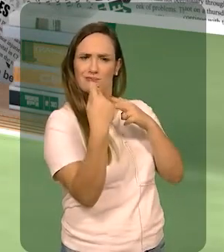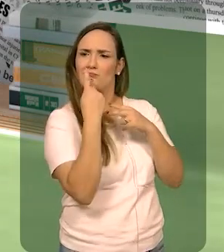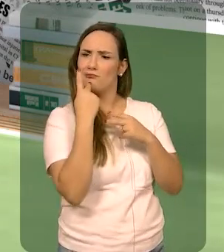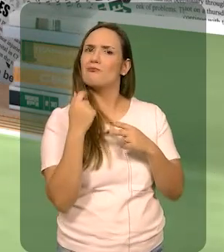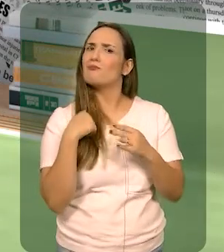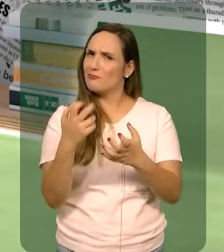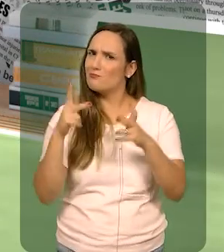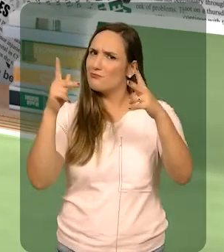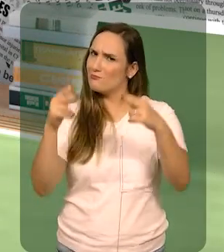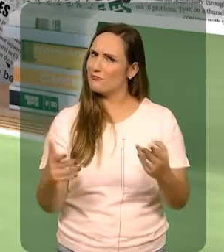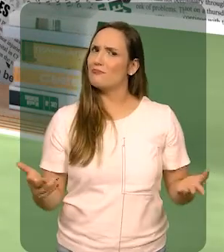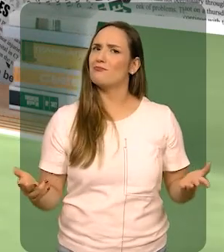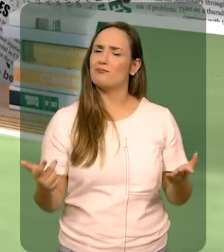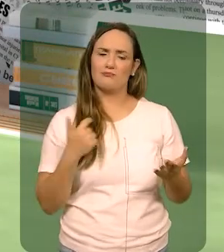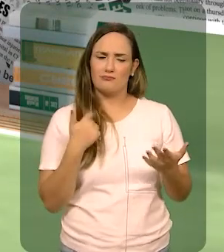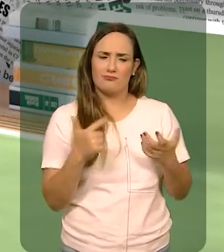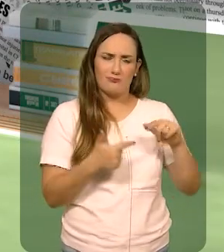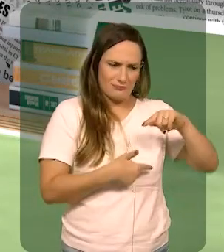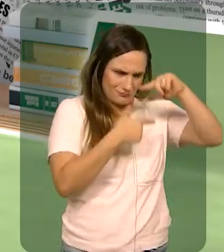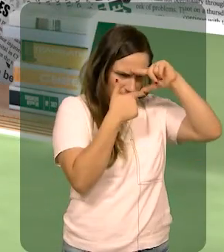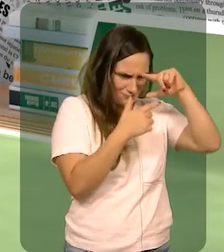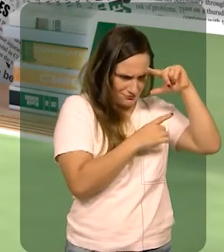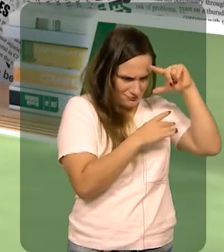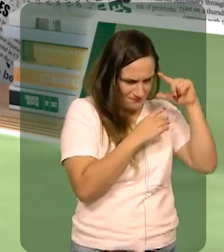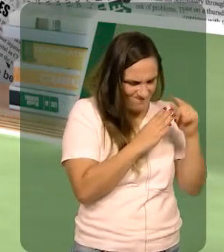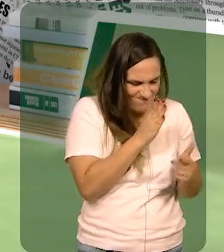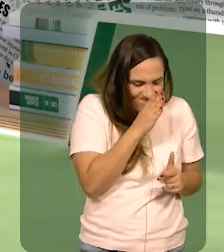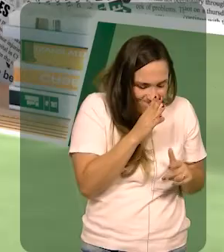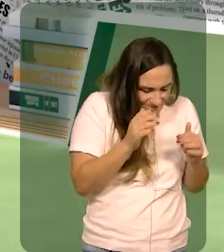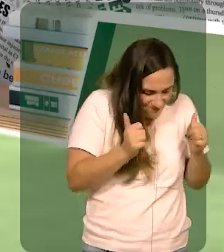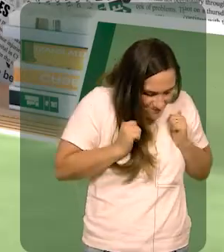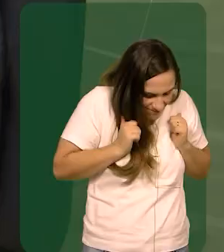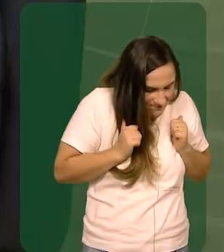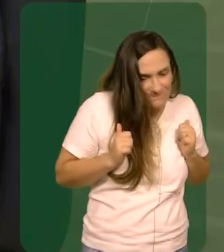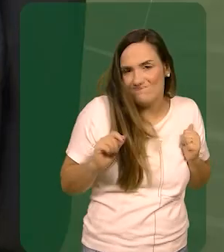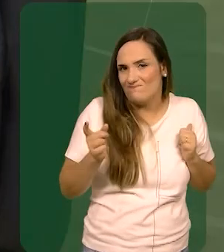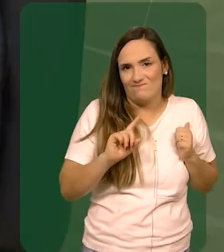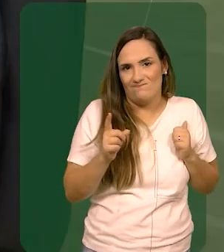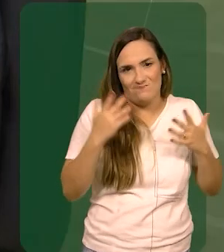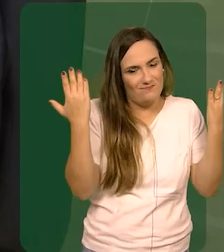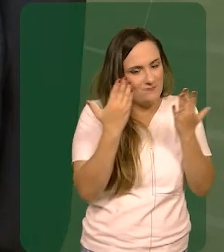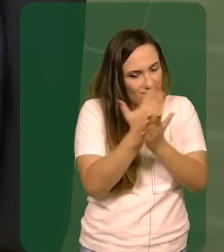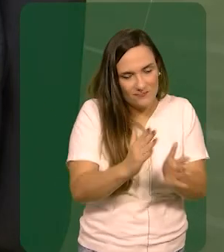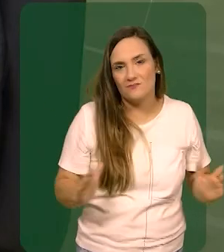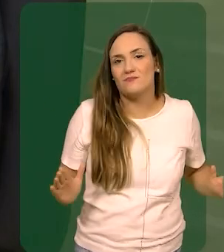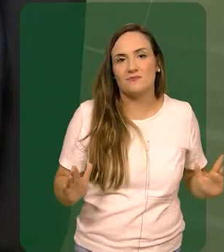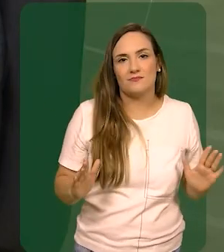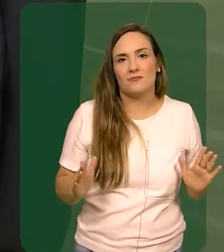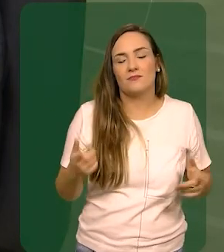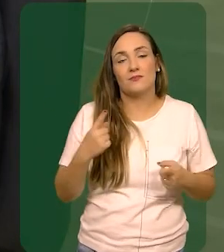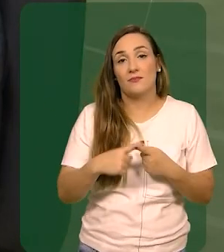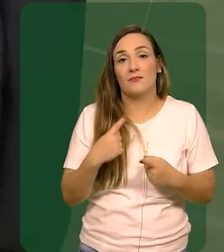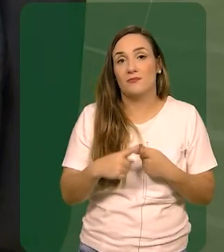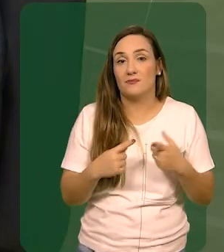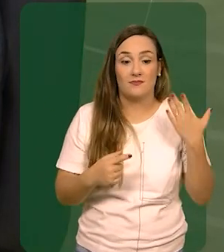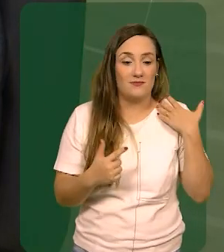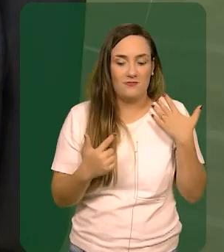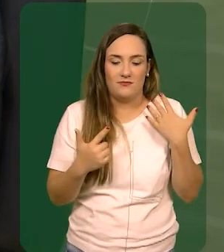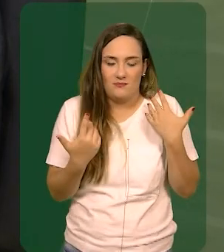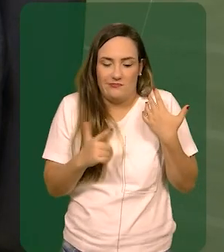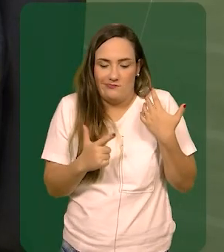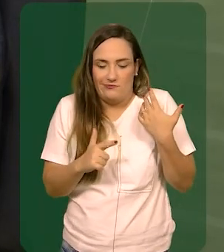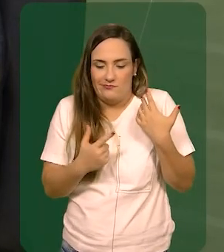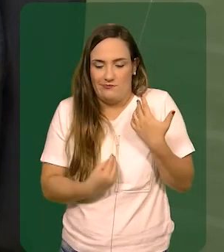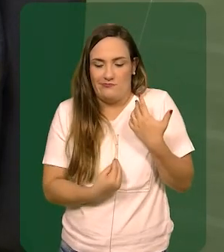destacar e querer sair daquele mundinho, né? de medo, talvez, né? Daquele mundinho de que não